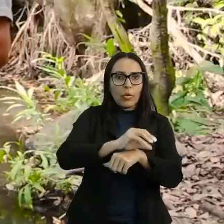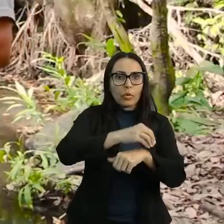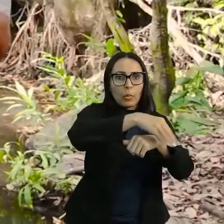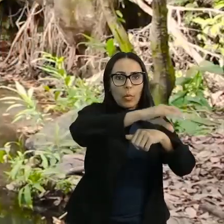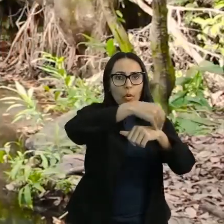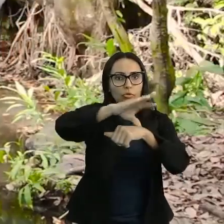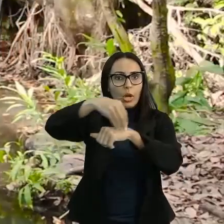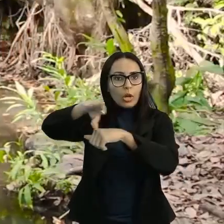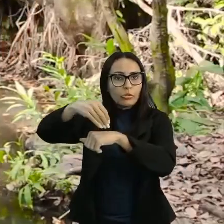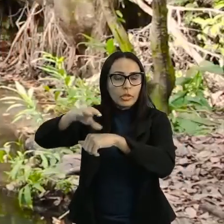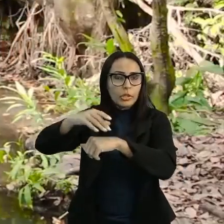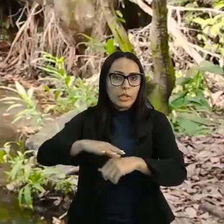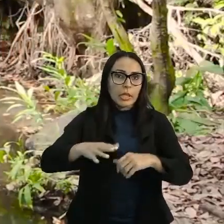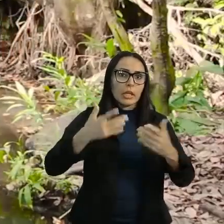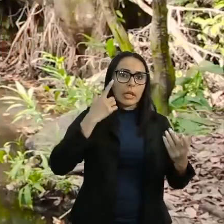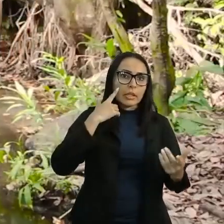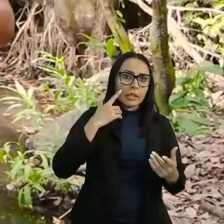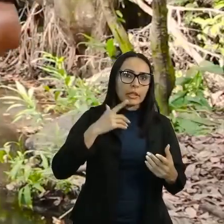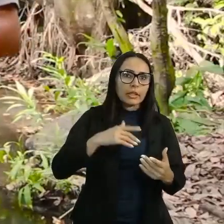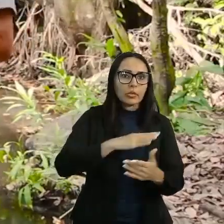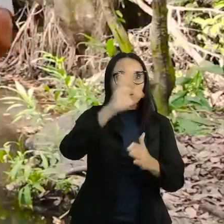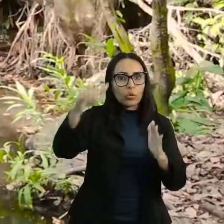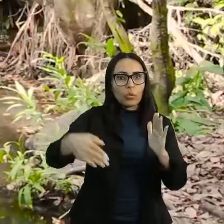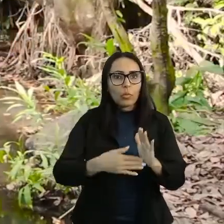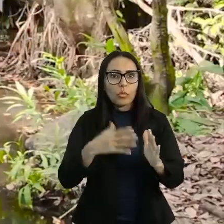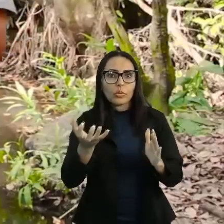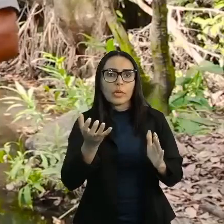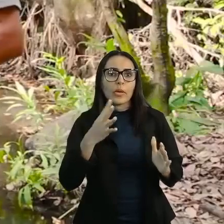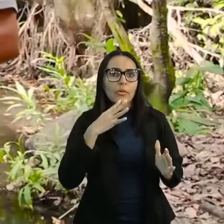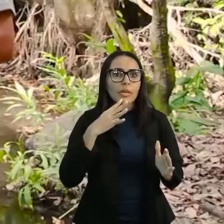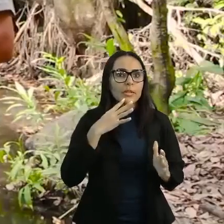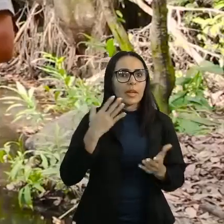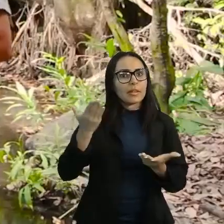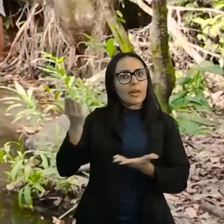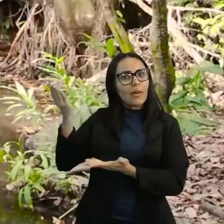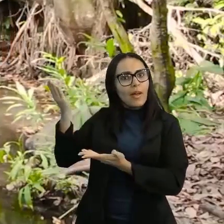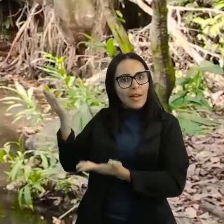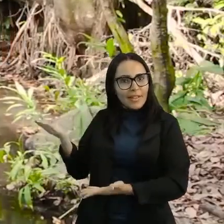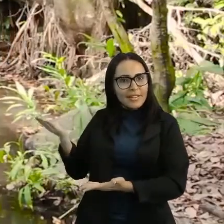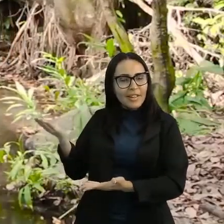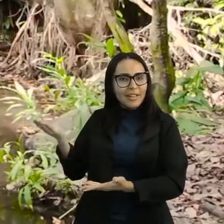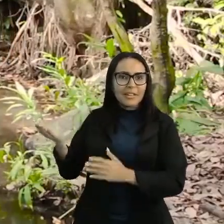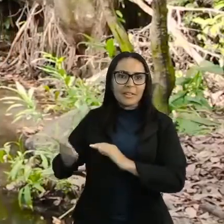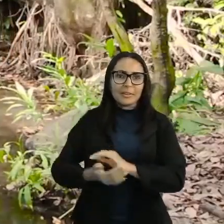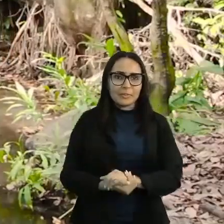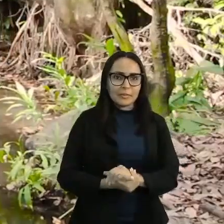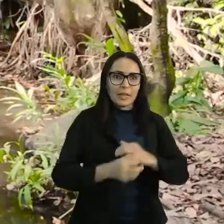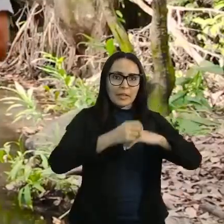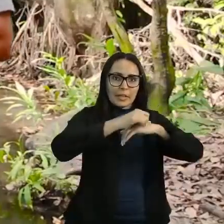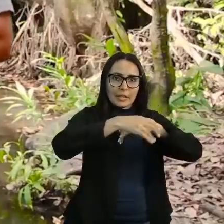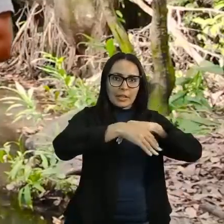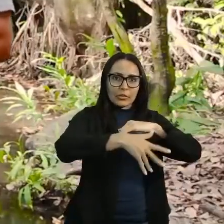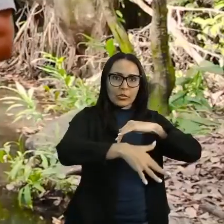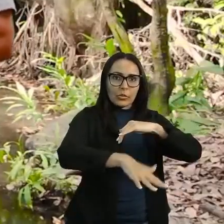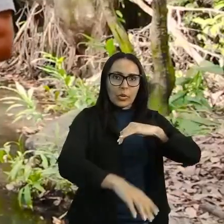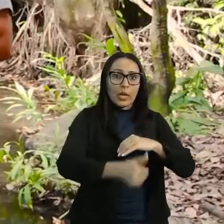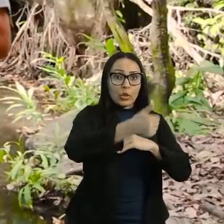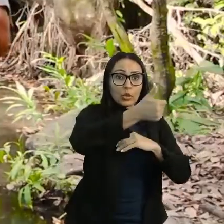gente pretende assim alcançar, que as pessoas possam viver aqui e com as atividades da comunidade, sejam elas